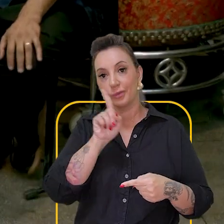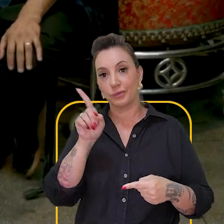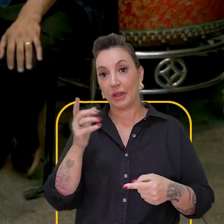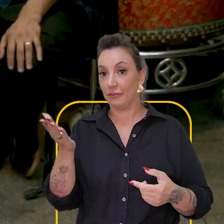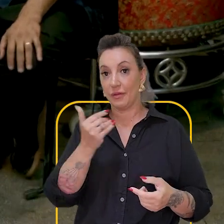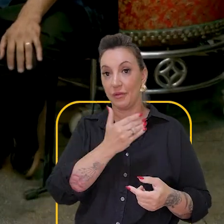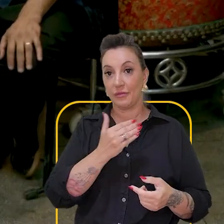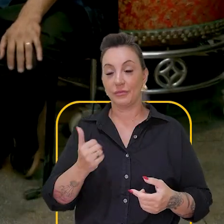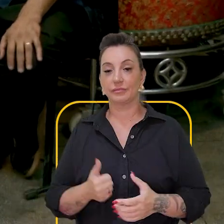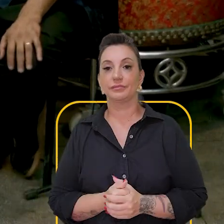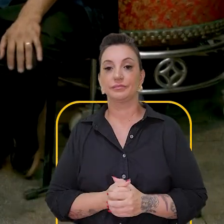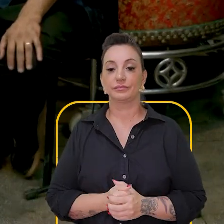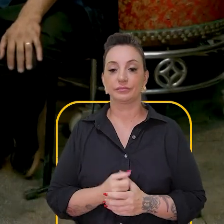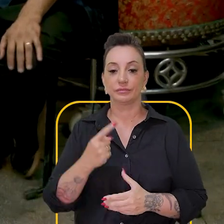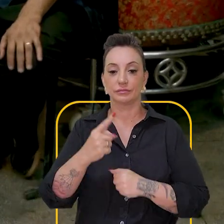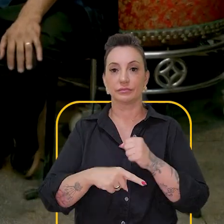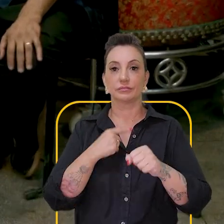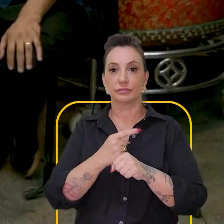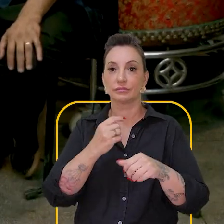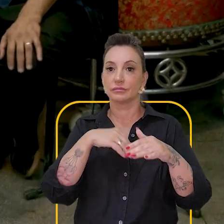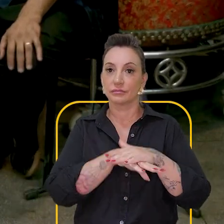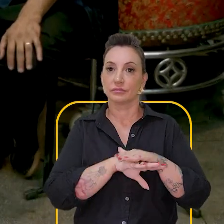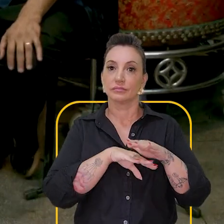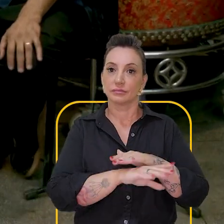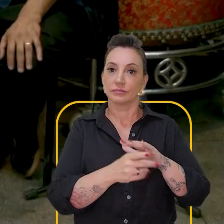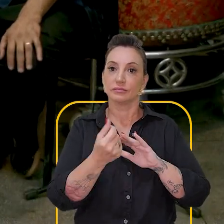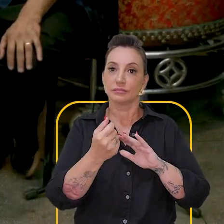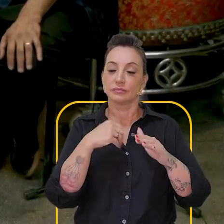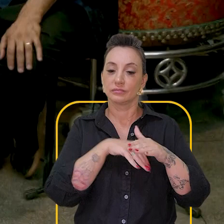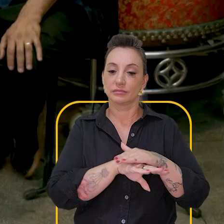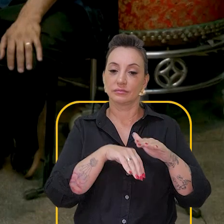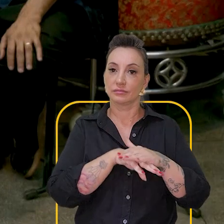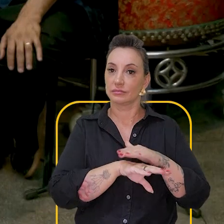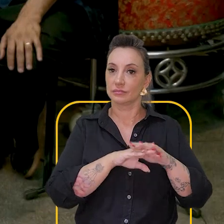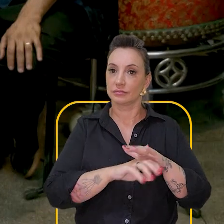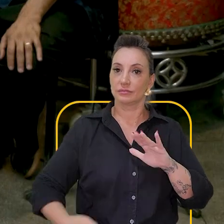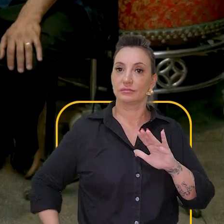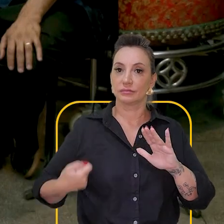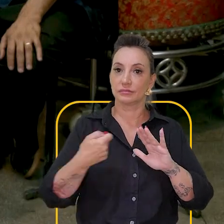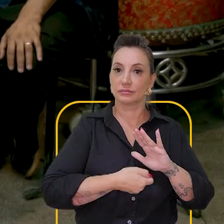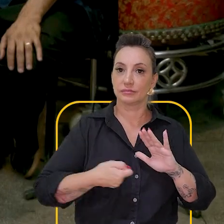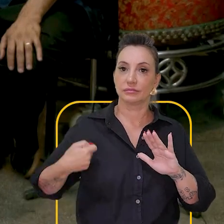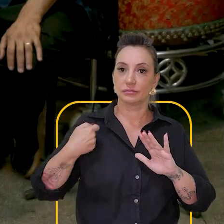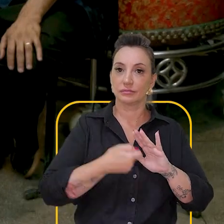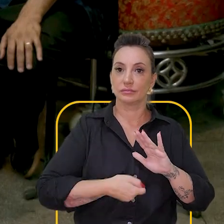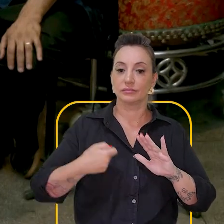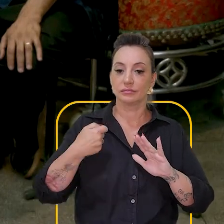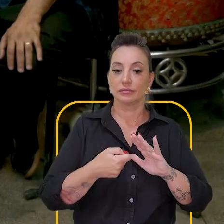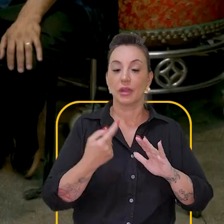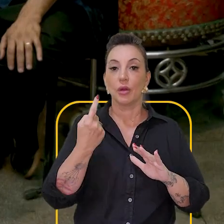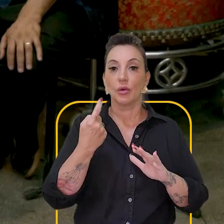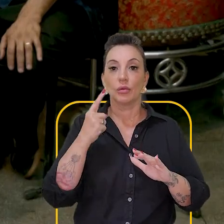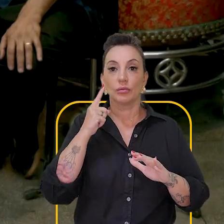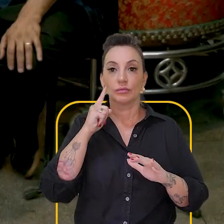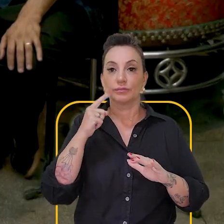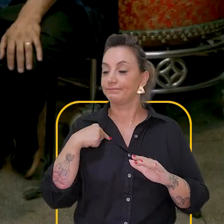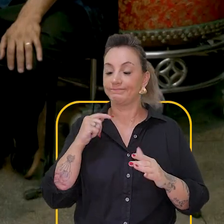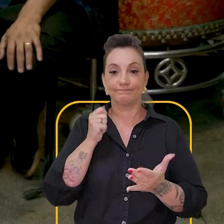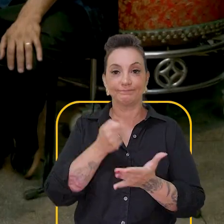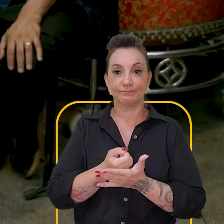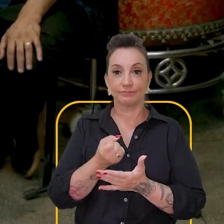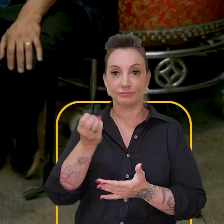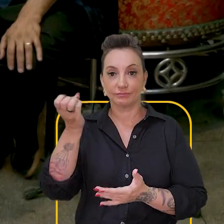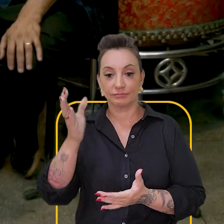mesmo a única vez que eu não paguei para viajar foi no campeonato da Armênia que o Fuji foi campeão mundial Uhum que daí eu fui na